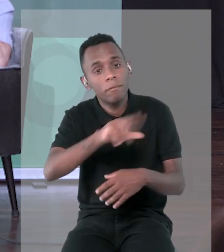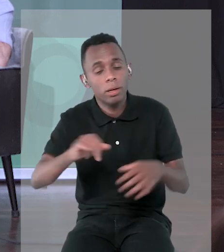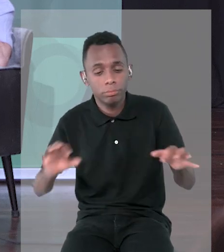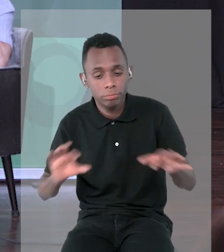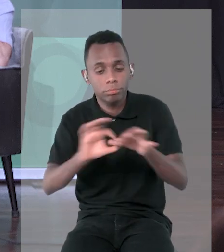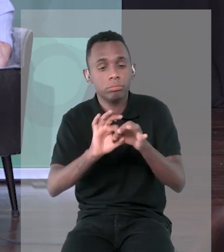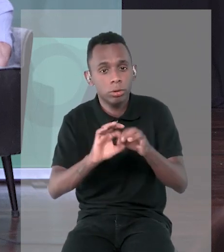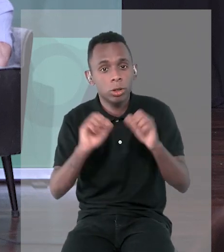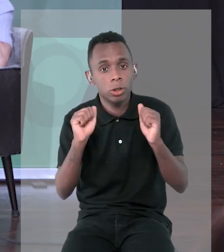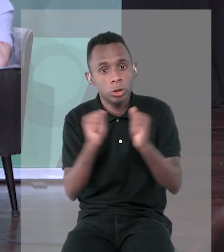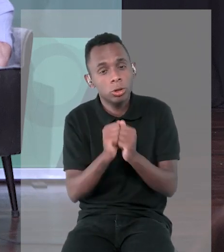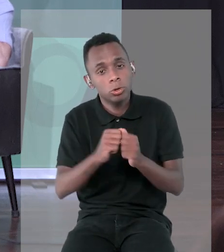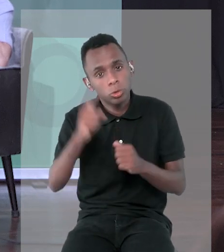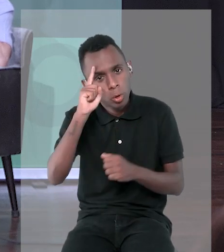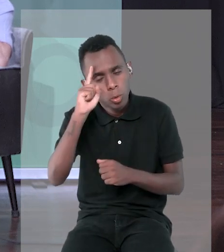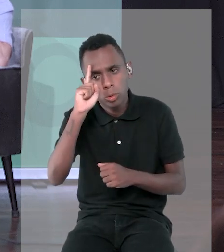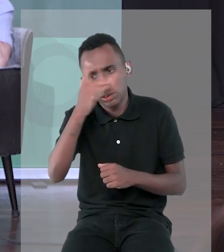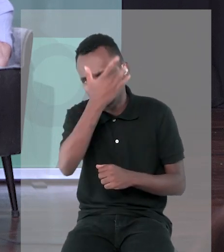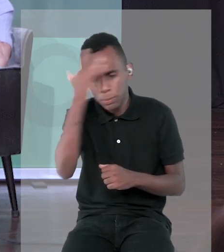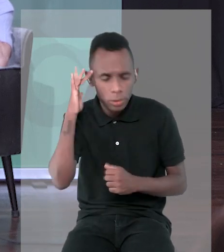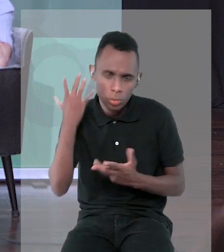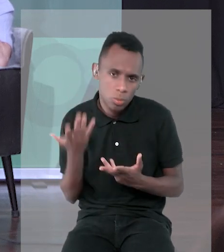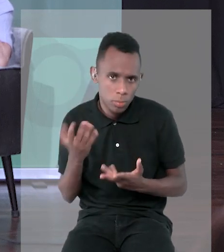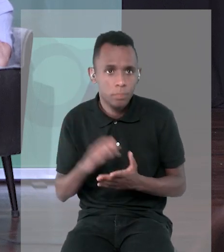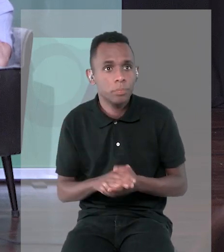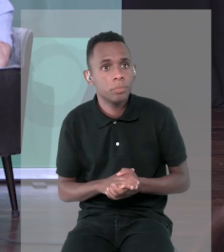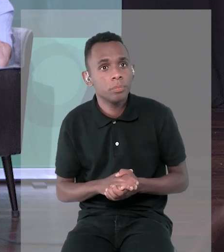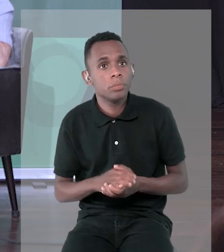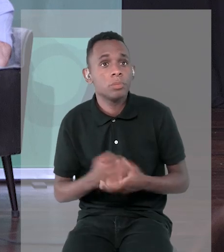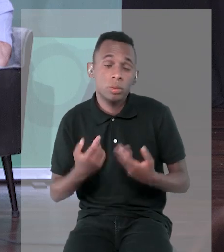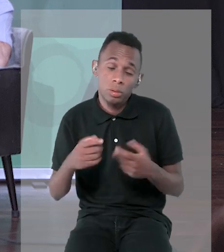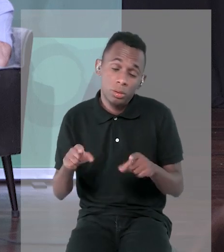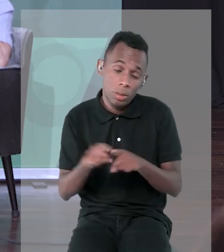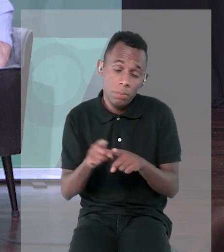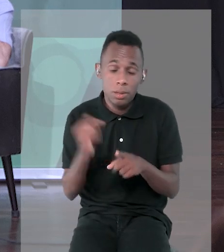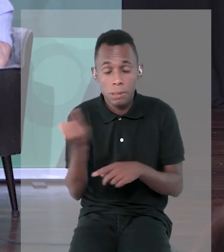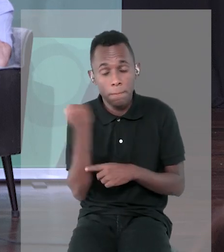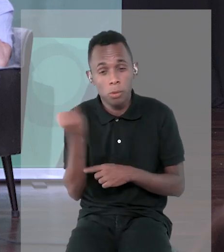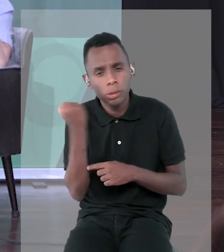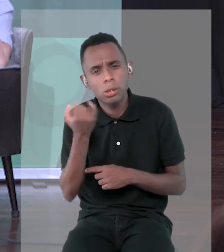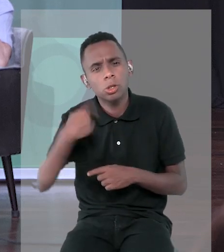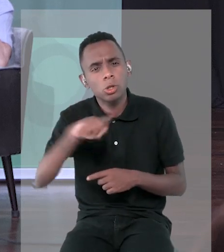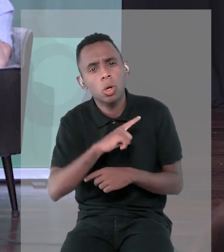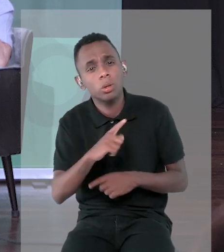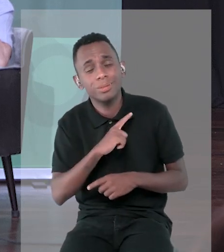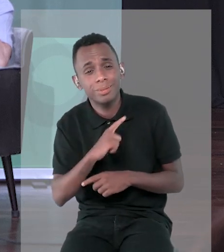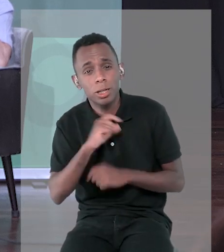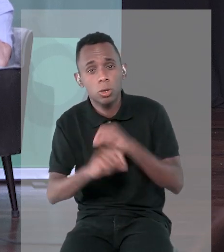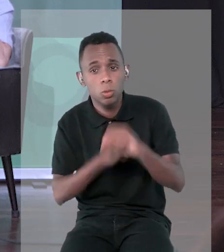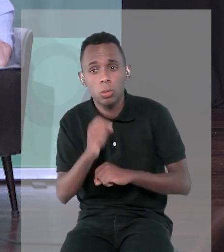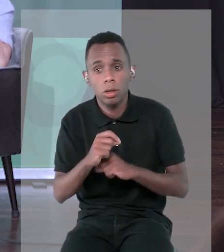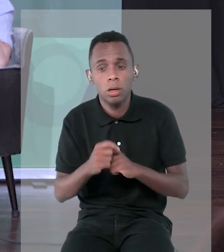integrar dentro da vida cotidiana de todo mundo. Inclusive, aqui é um parênteses, mas que eu acho que é um parênteses muito relevante, a gente tem tendência a